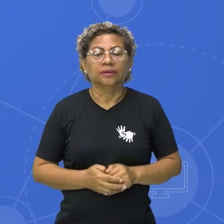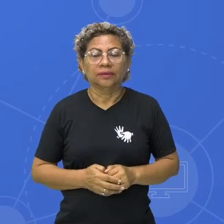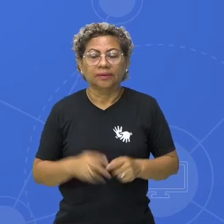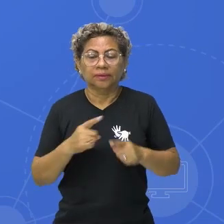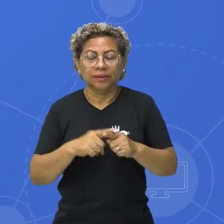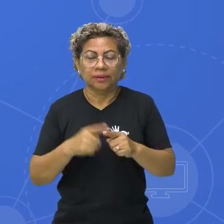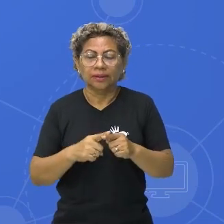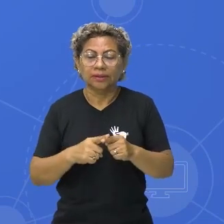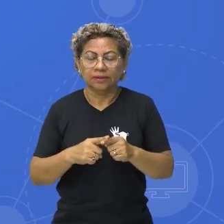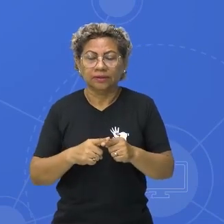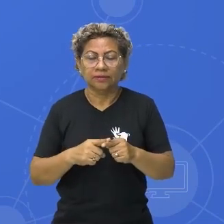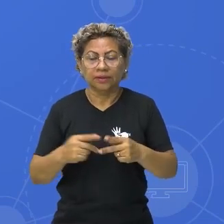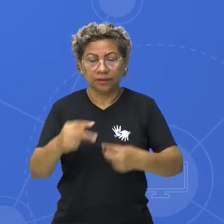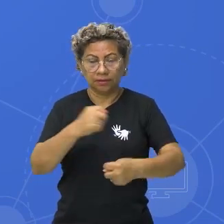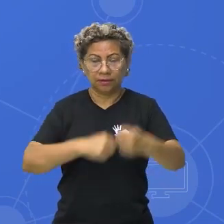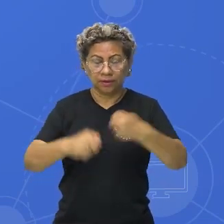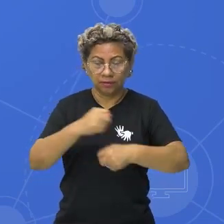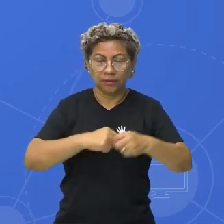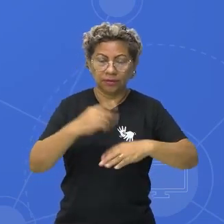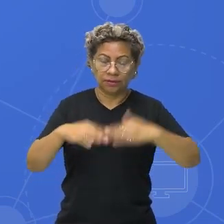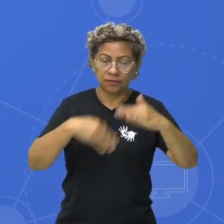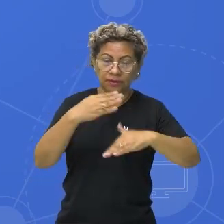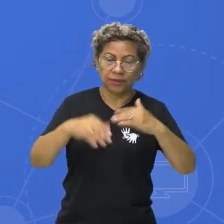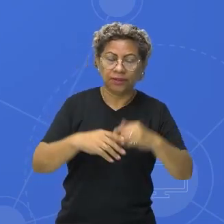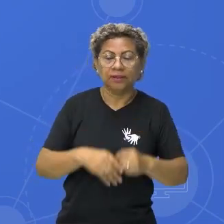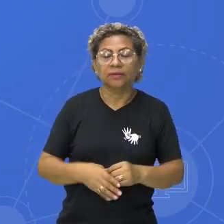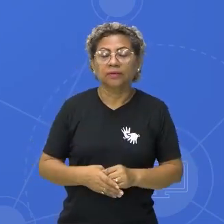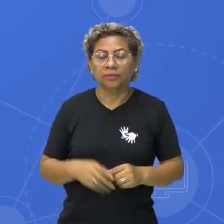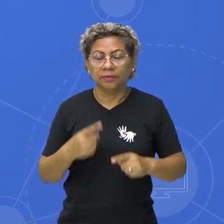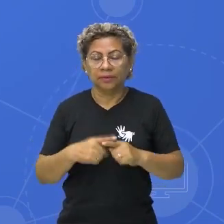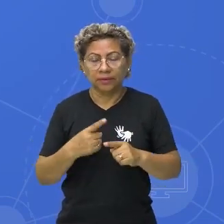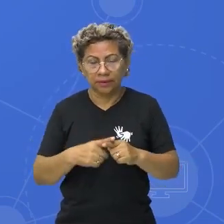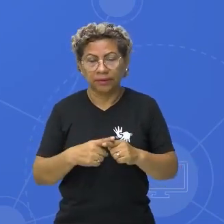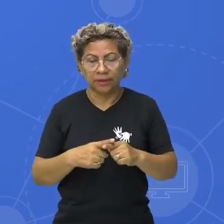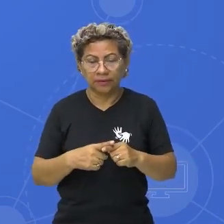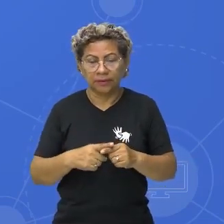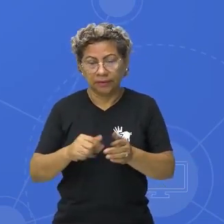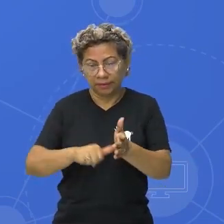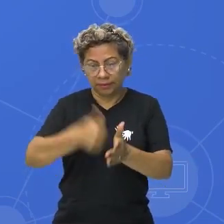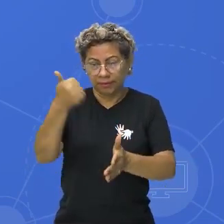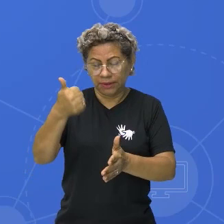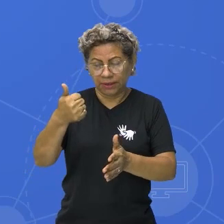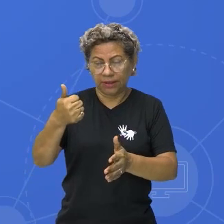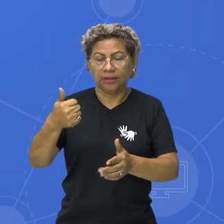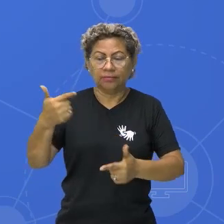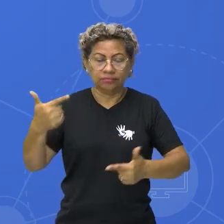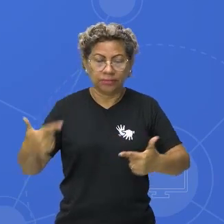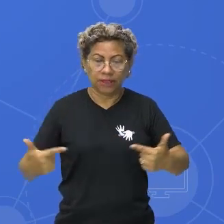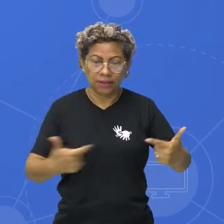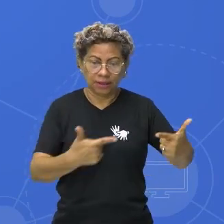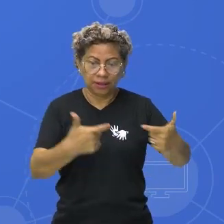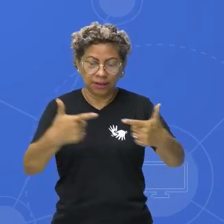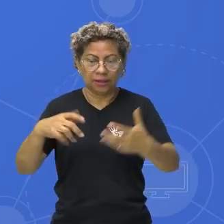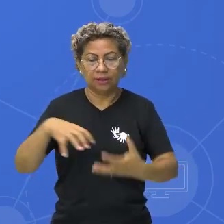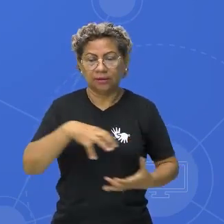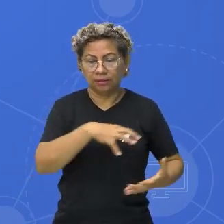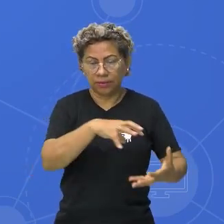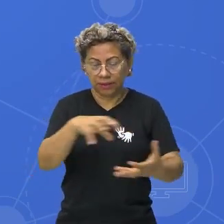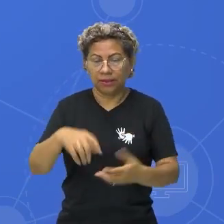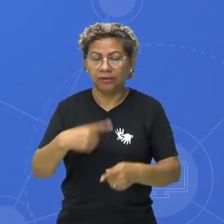da economia, principalmente aí após a Segunda Guerra Mundial, onde vários países ficaram aí